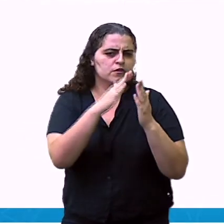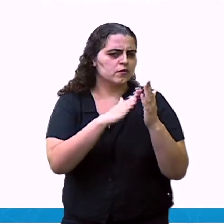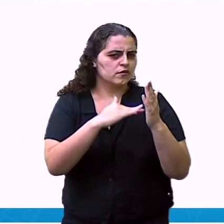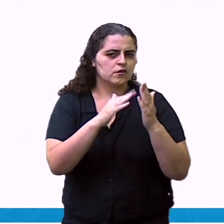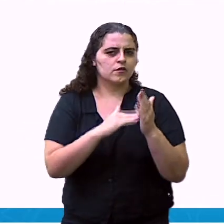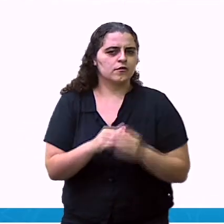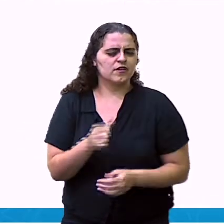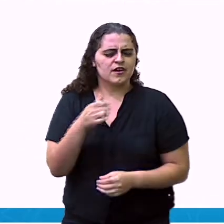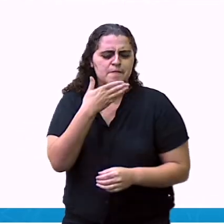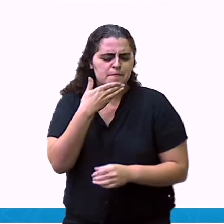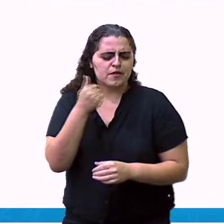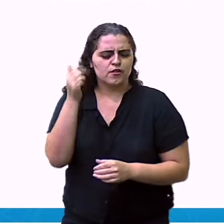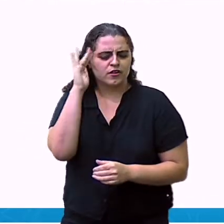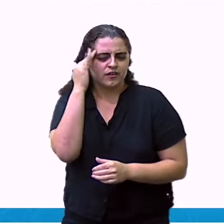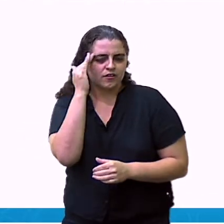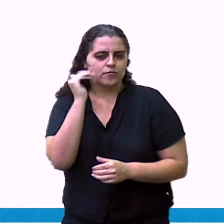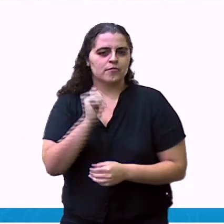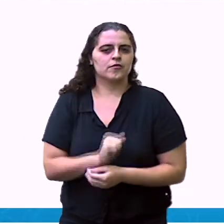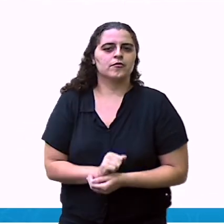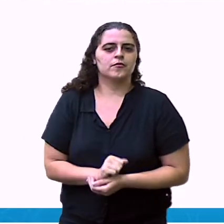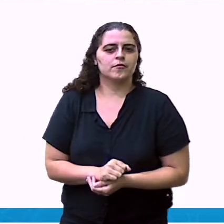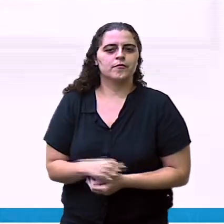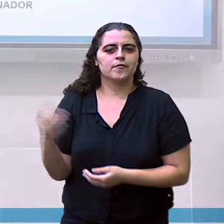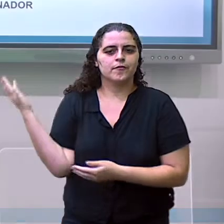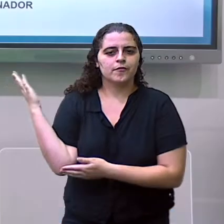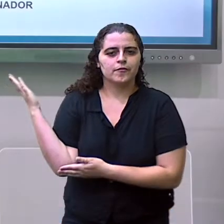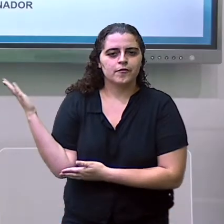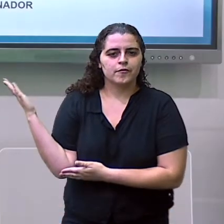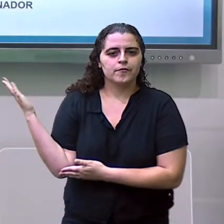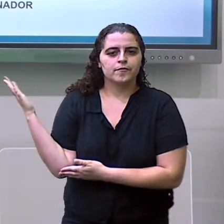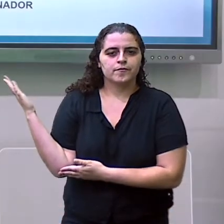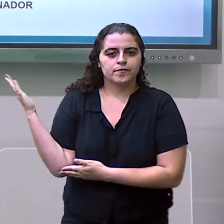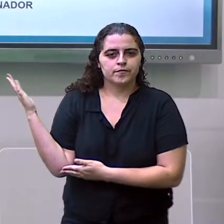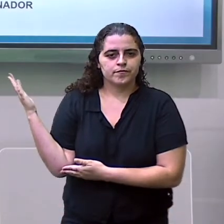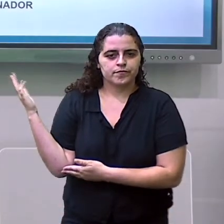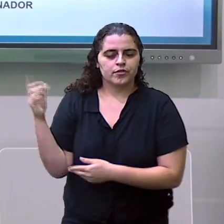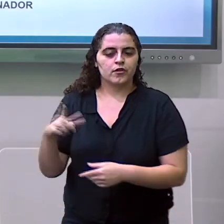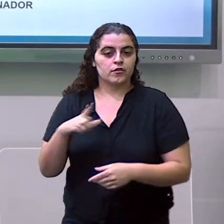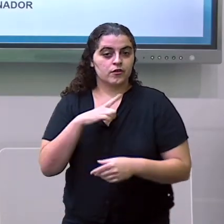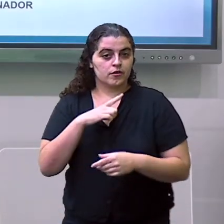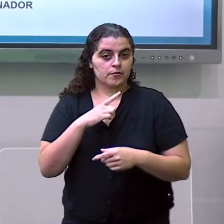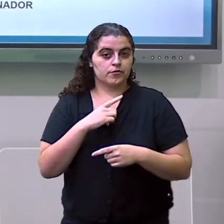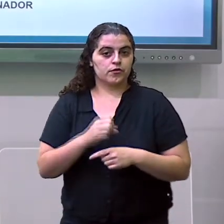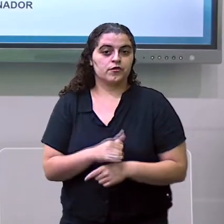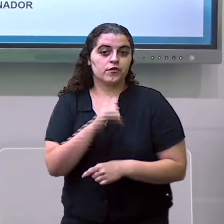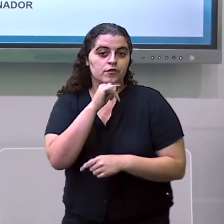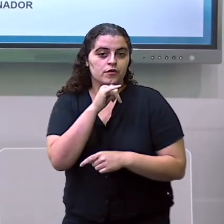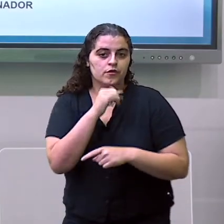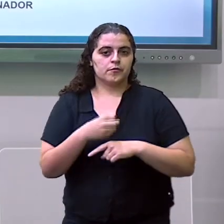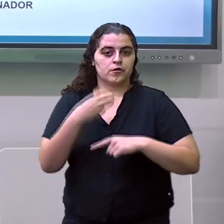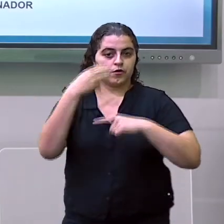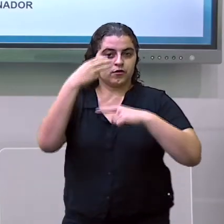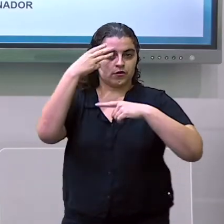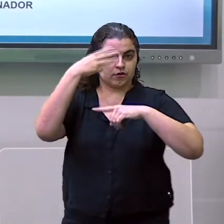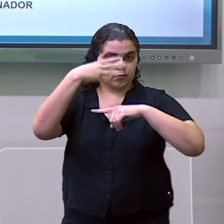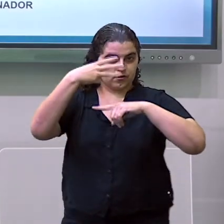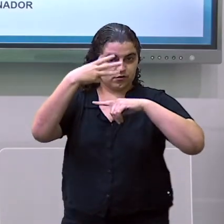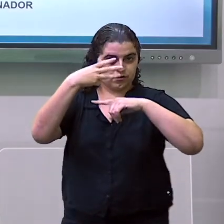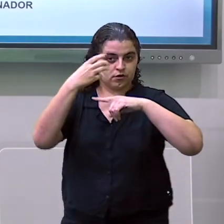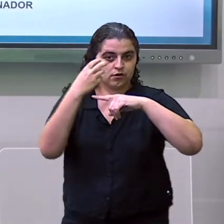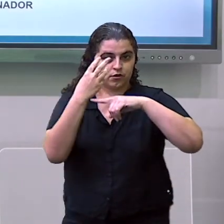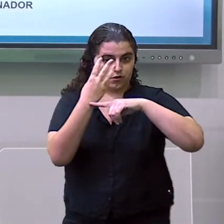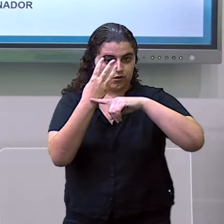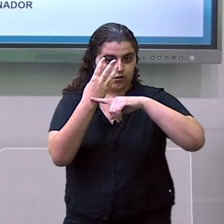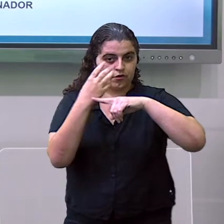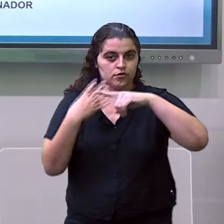O que ficar melhor aí para a sua memória racional. Então nós temos então essa estrutura, o que é o